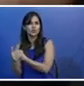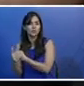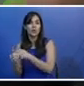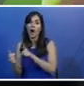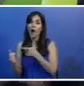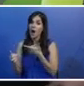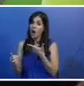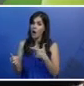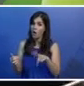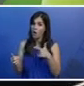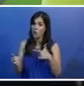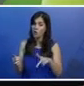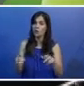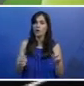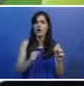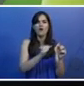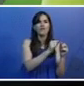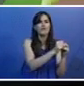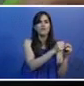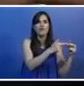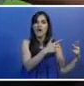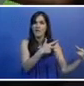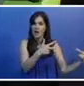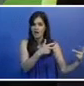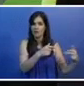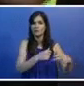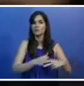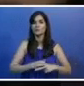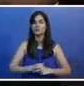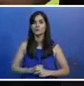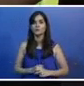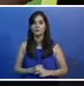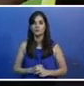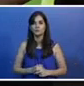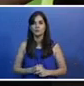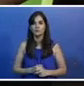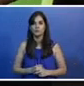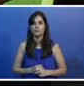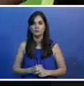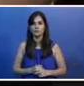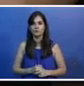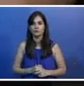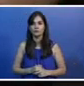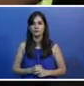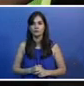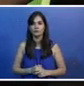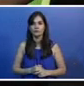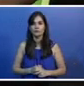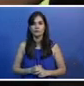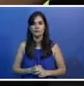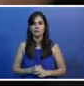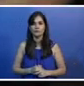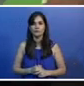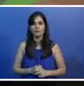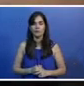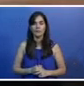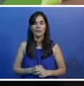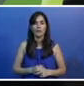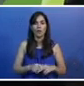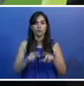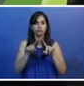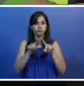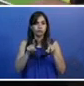igual em algum lugar, ok? Aqui, ó, vamos para M. 5